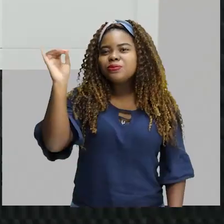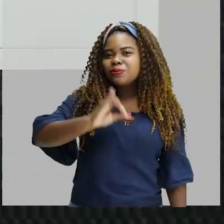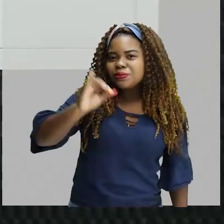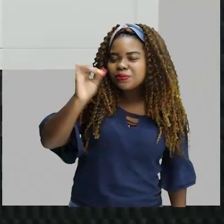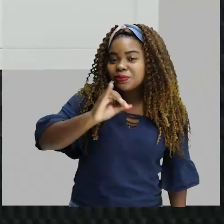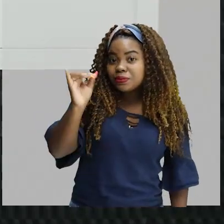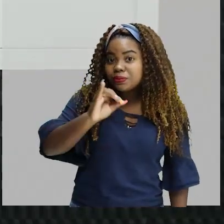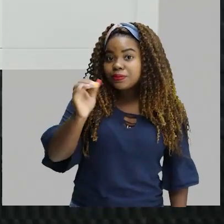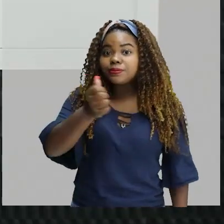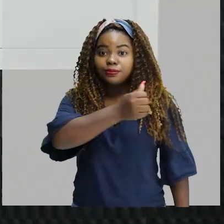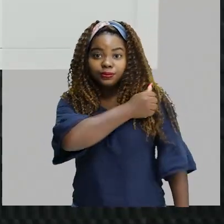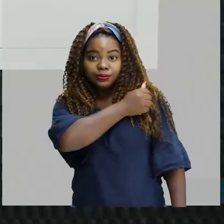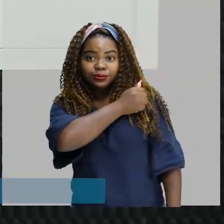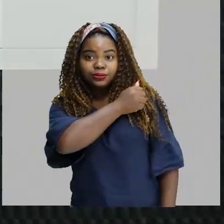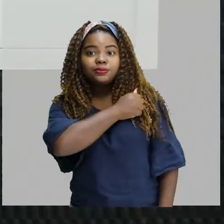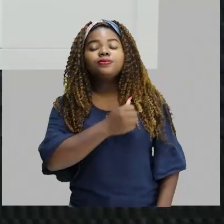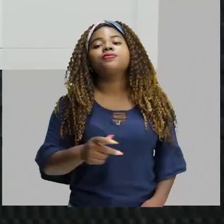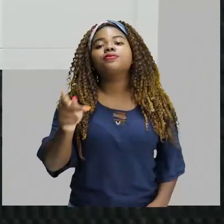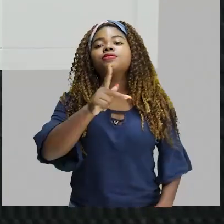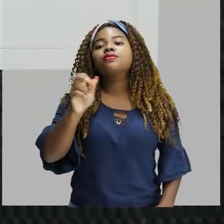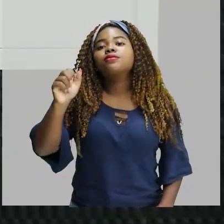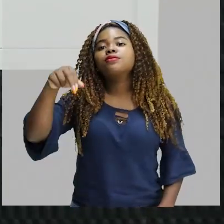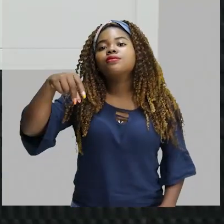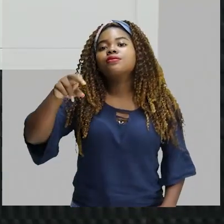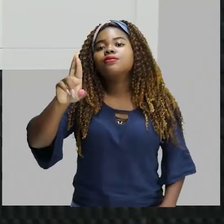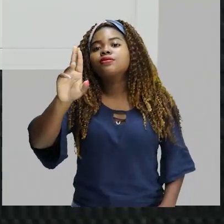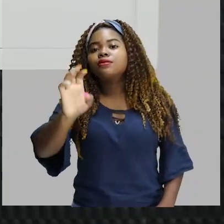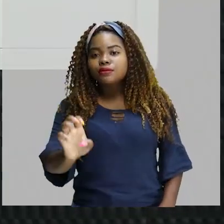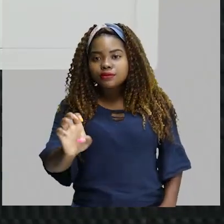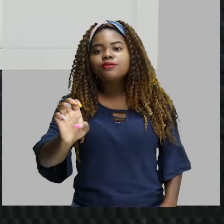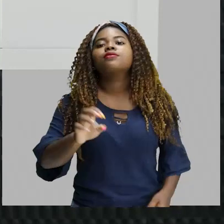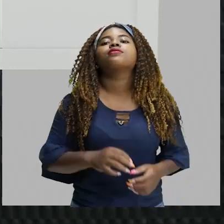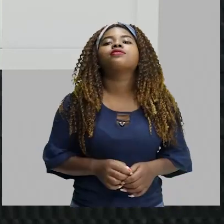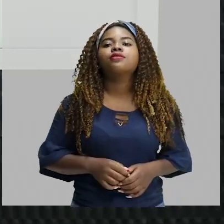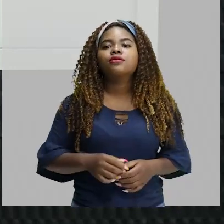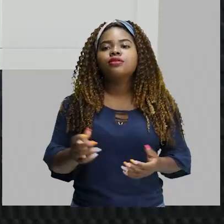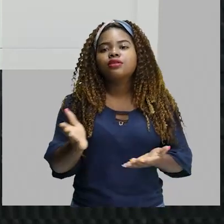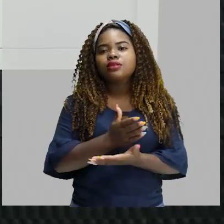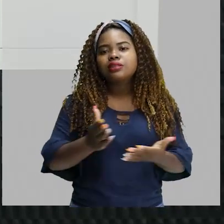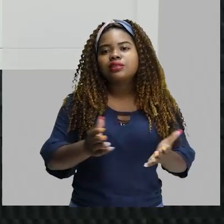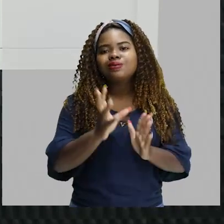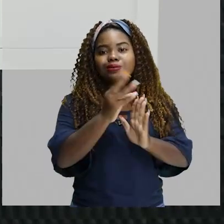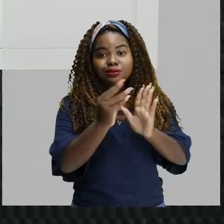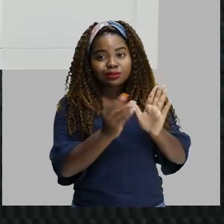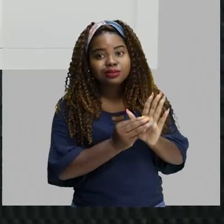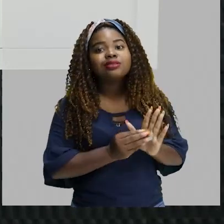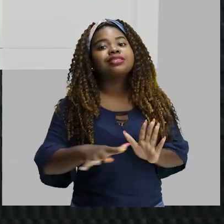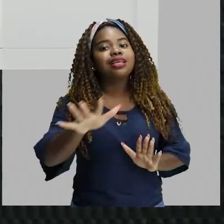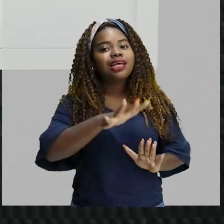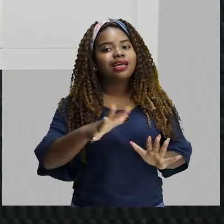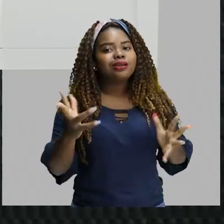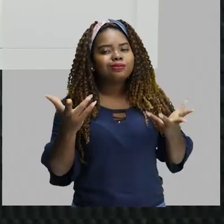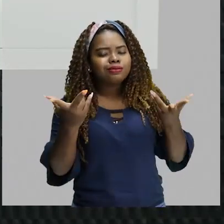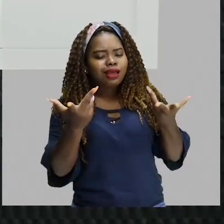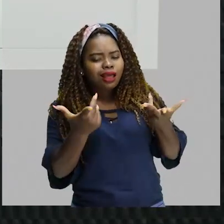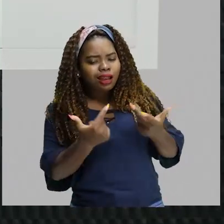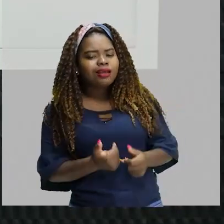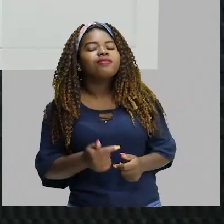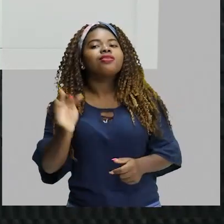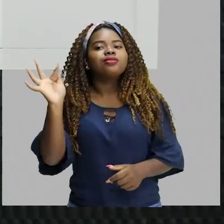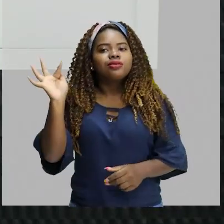Fala, meus queridos alunos, mais uma vez aqui com vocês, professor André Luiz, trazendo alguns conteúdos dessa área maravilhosa que é a filosofia.